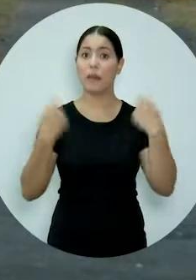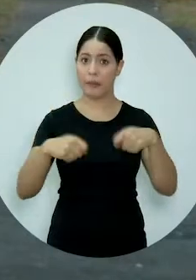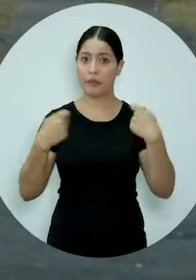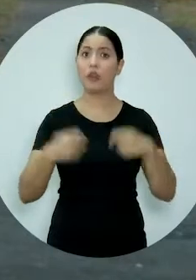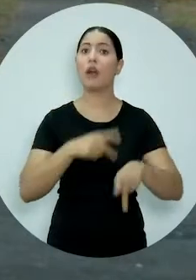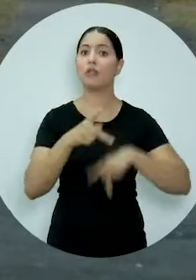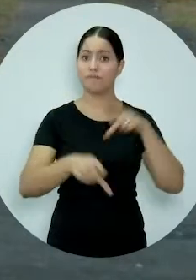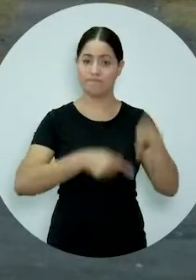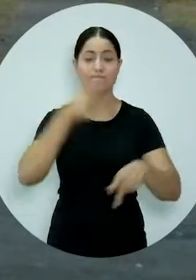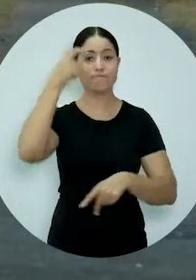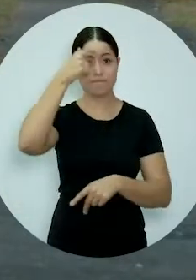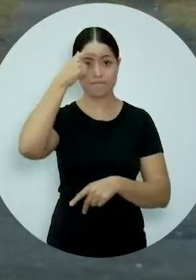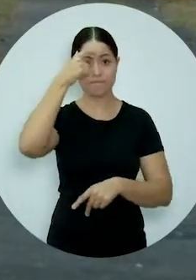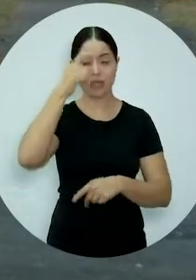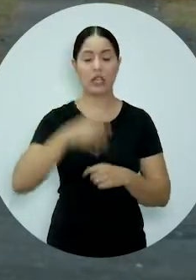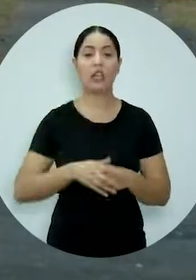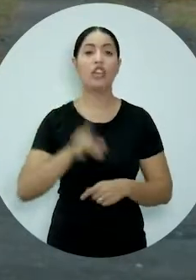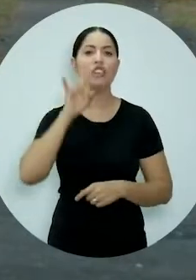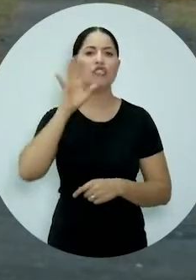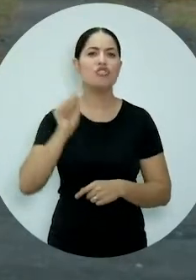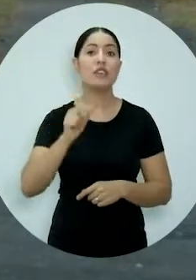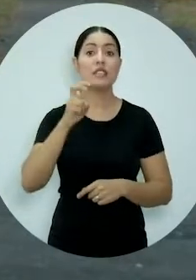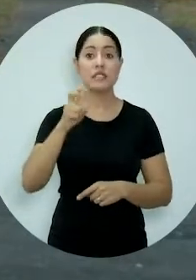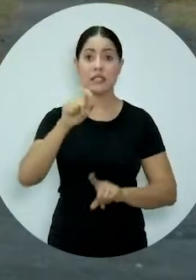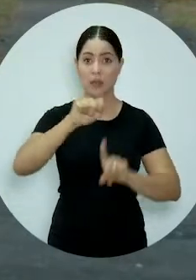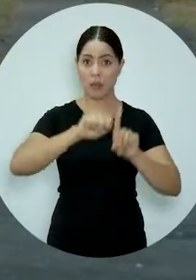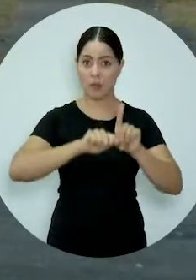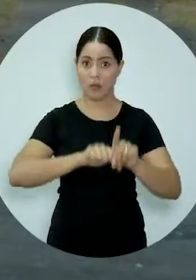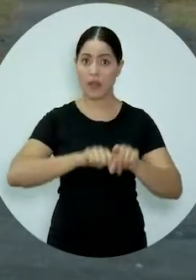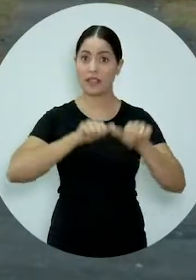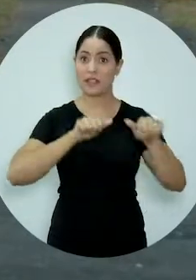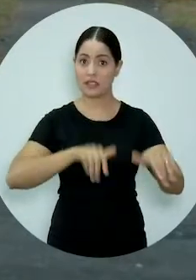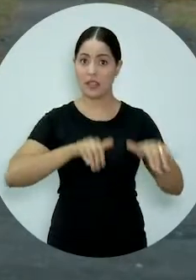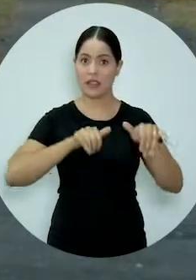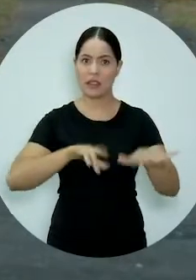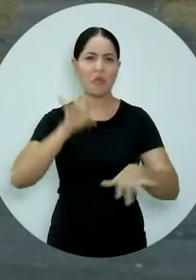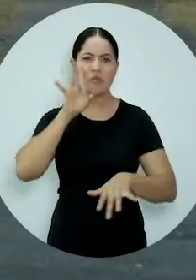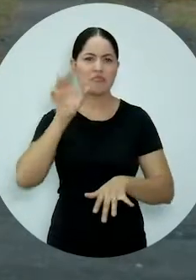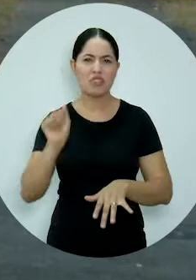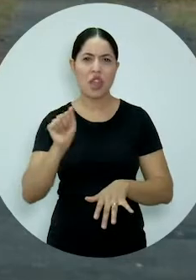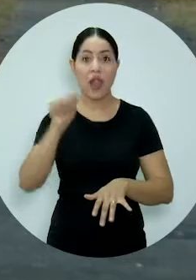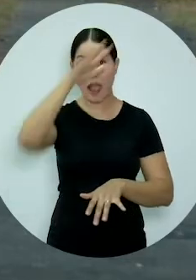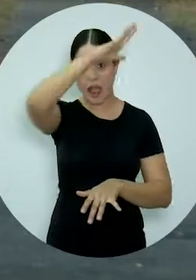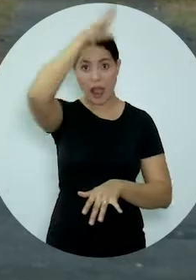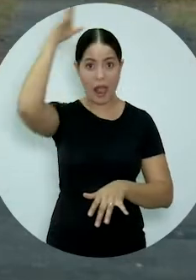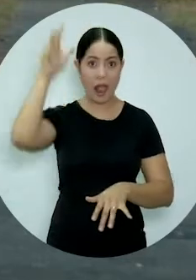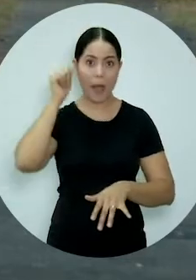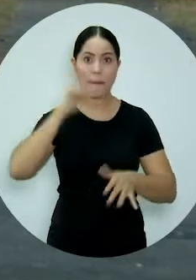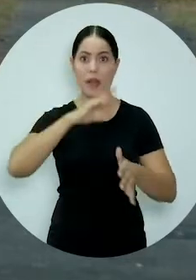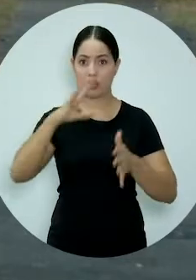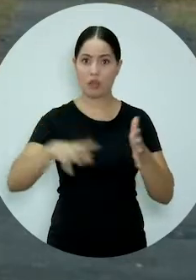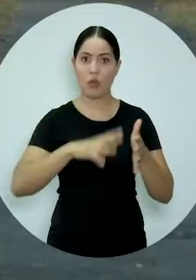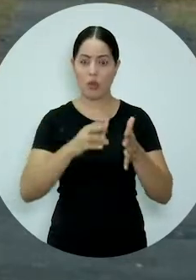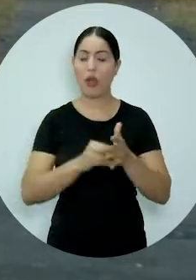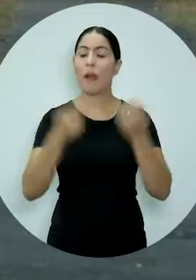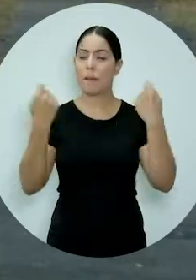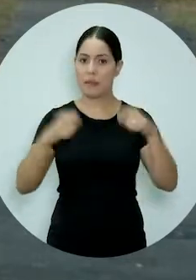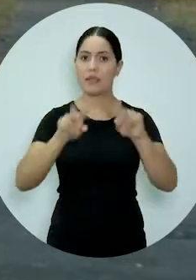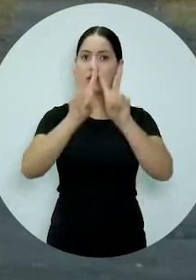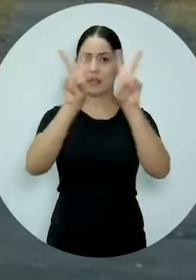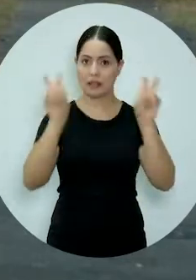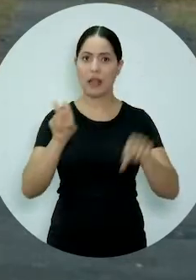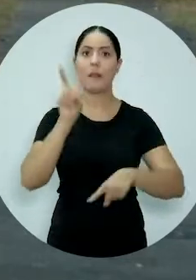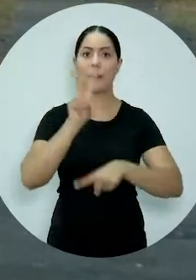se conscientizar. No último dia 5 de setembro foi comemorado o Dia da Amazônia. É preciso falar sobre